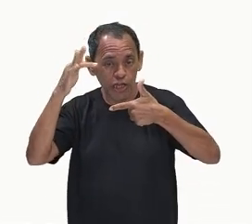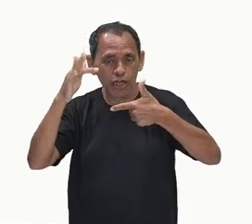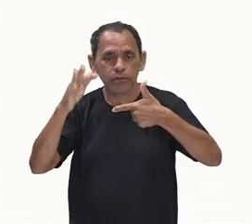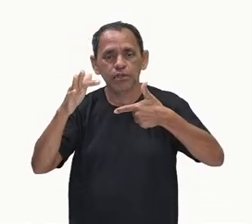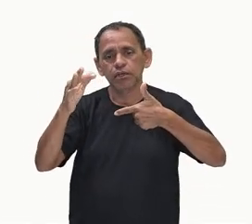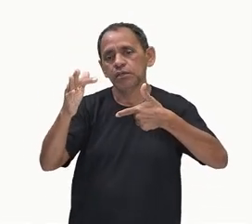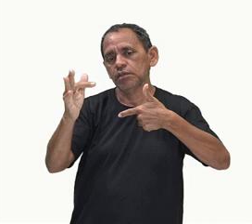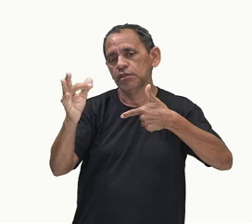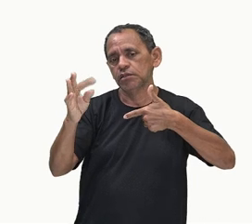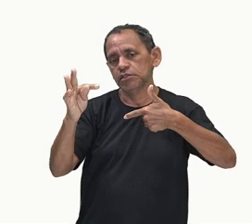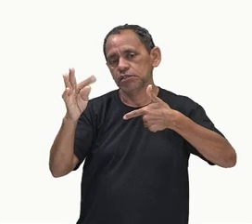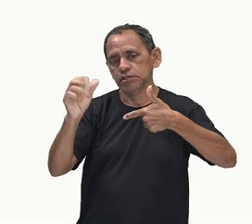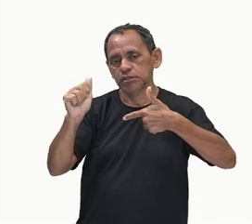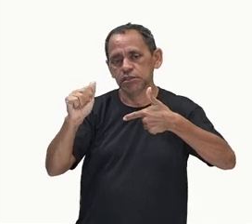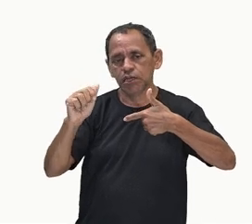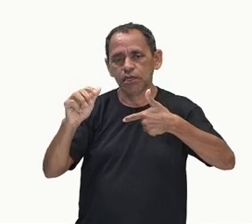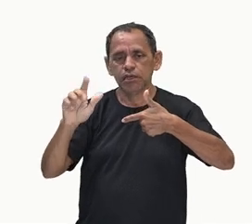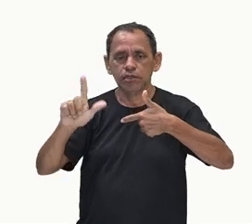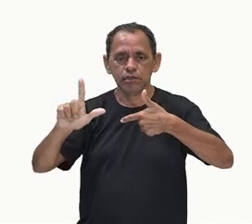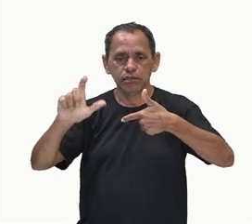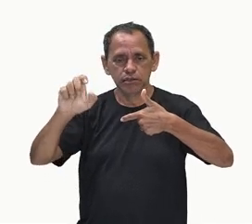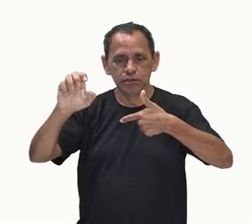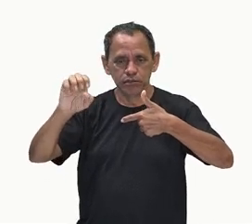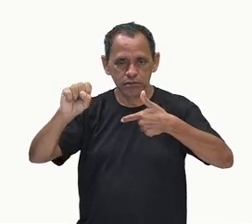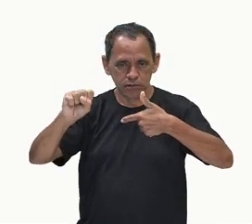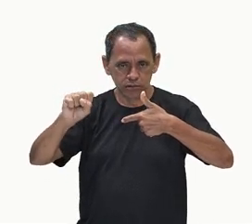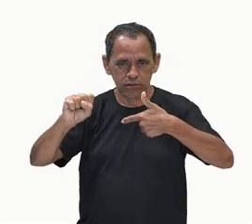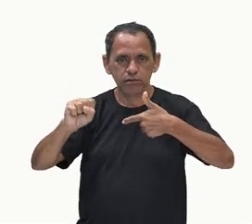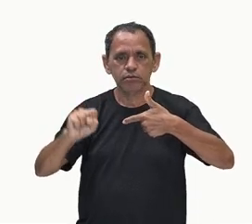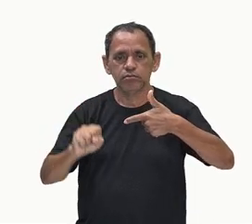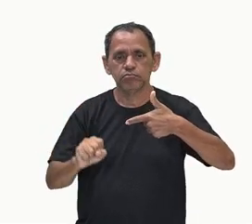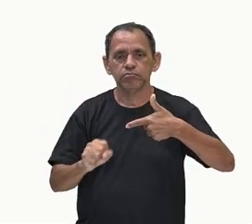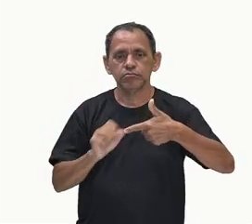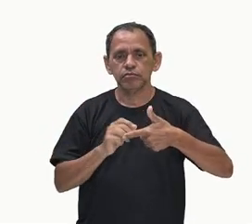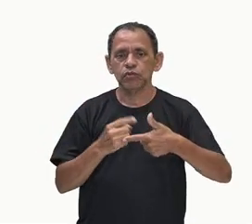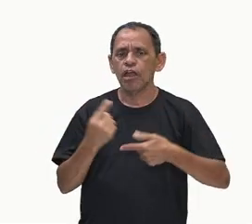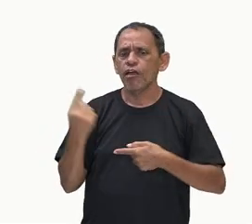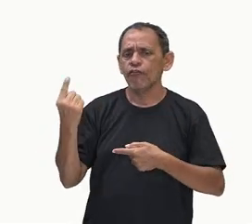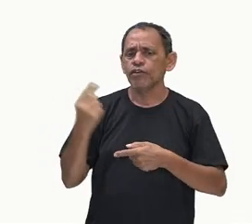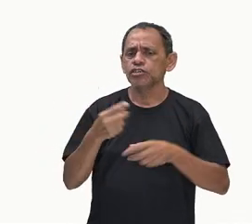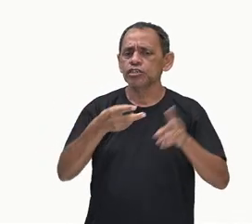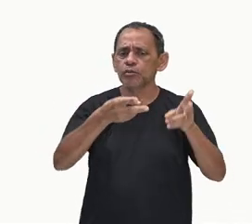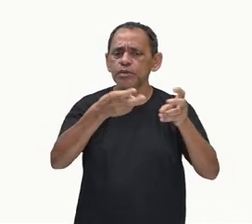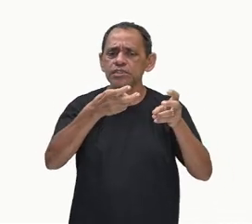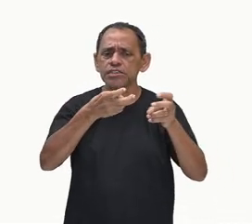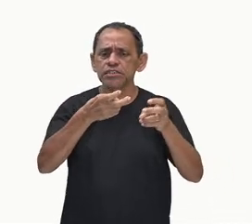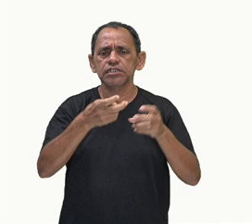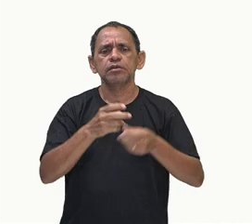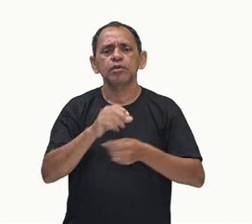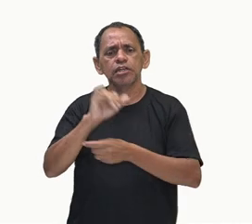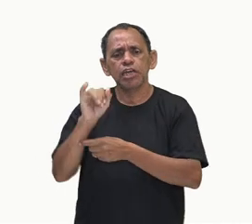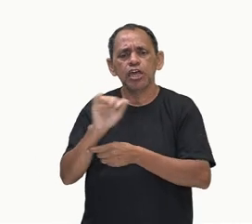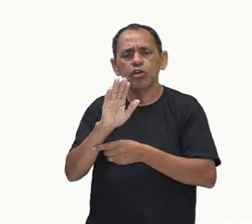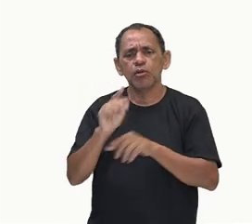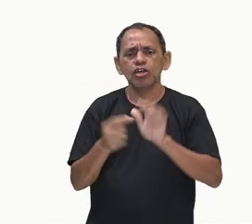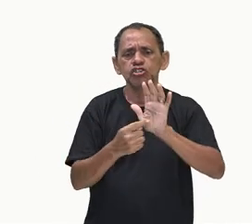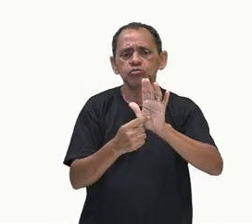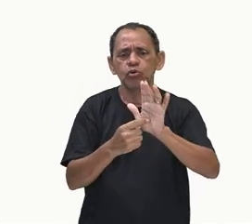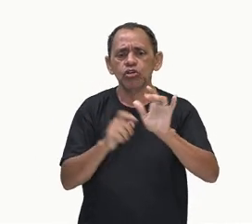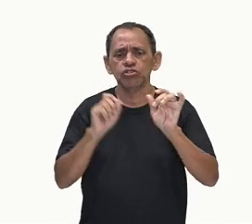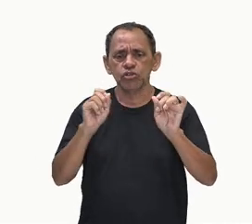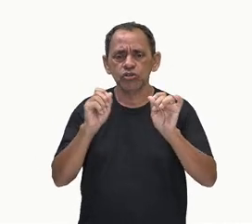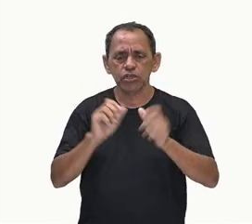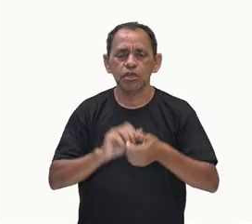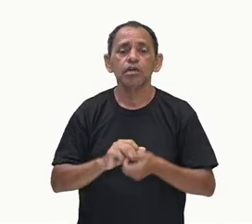de X na figura baixo nós temos as retas paralelas b e a e temos as retas